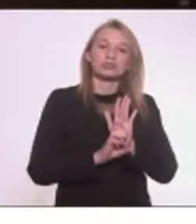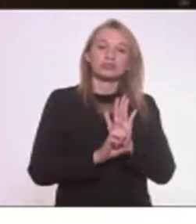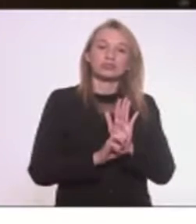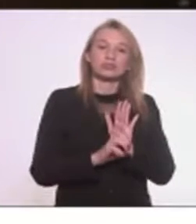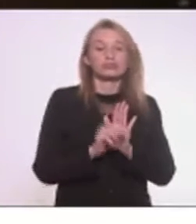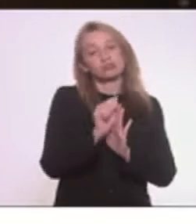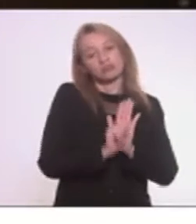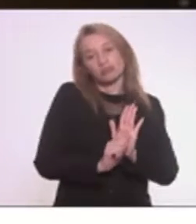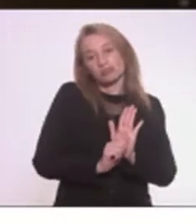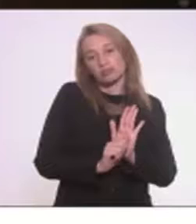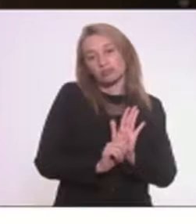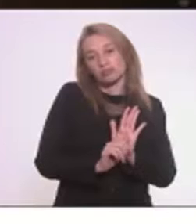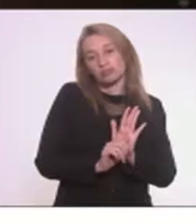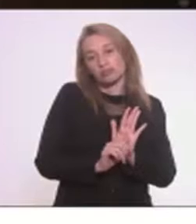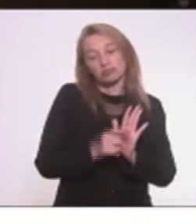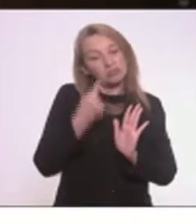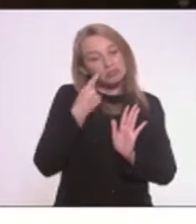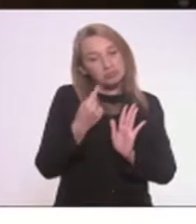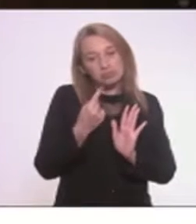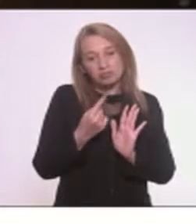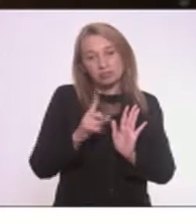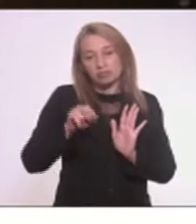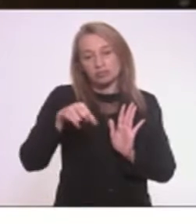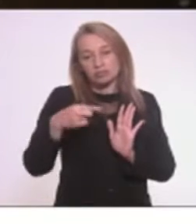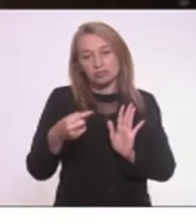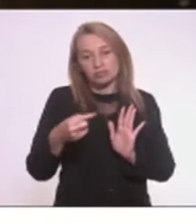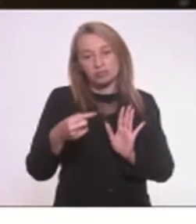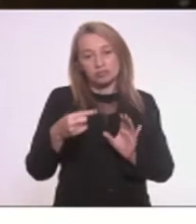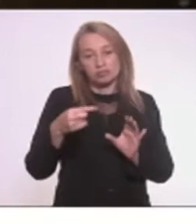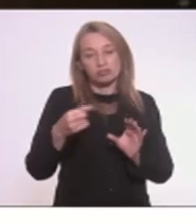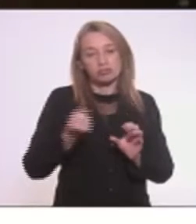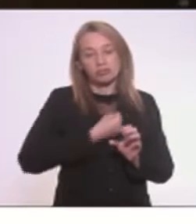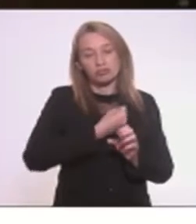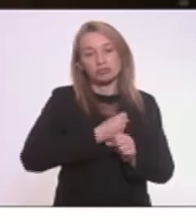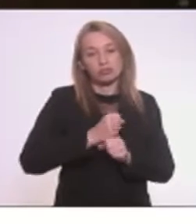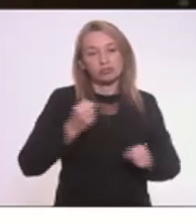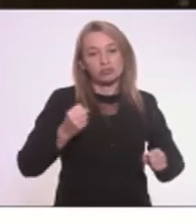qual ela está vai ser apreciada para que a maioria dos deputados aprove ou desaprove.